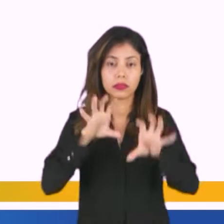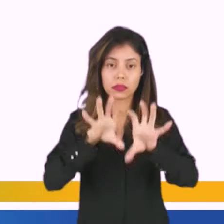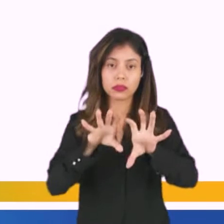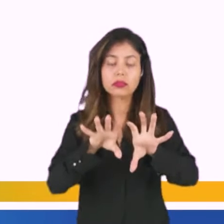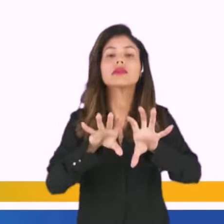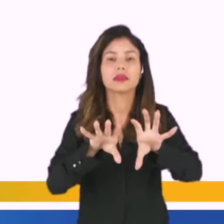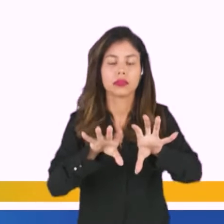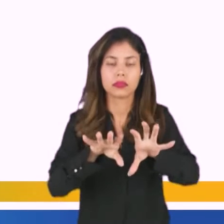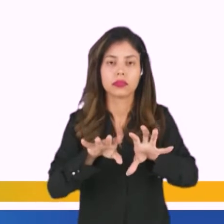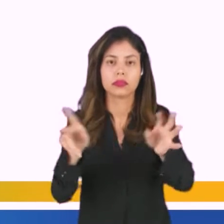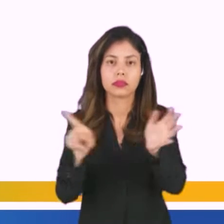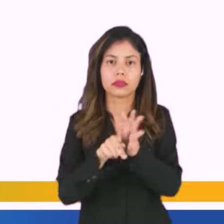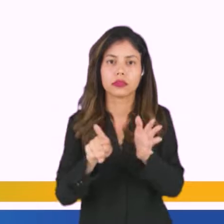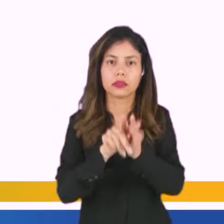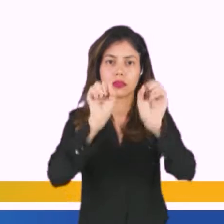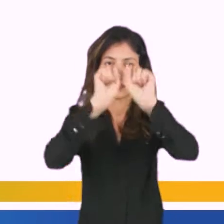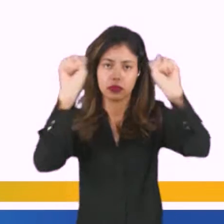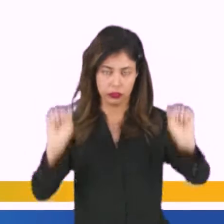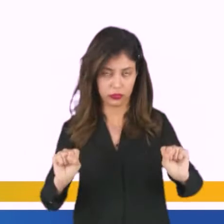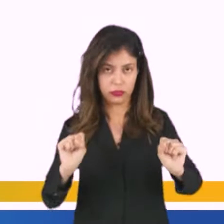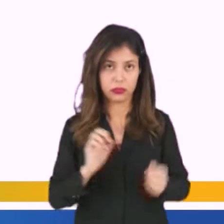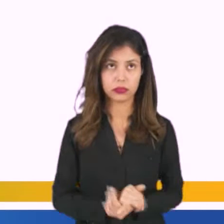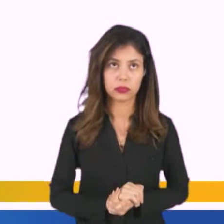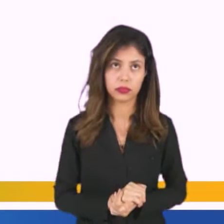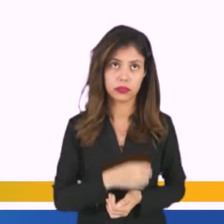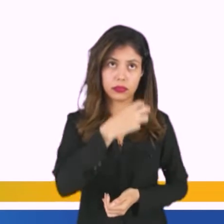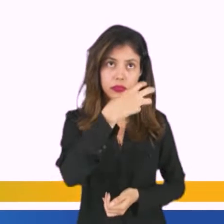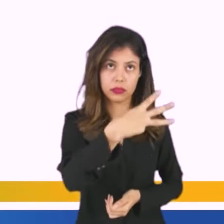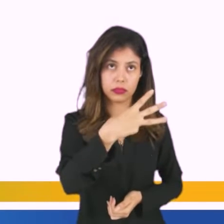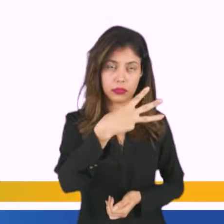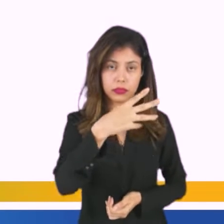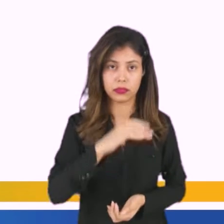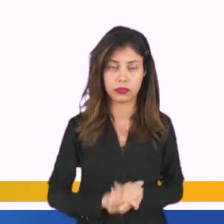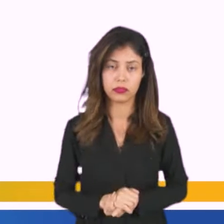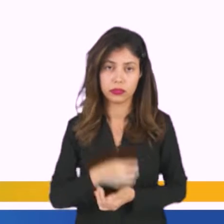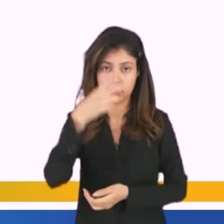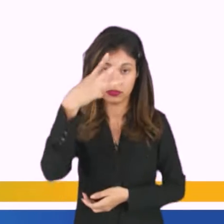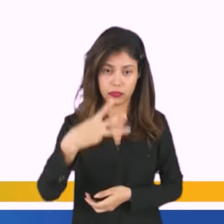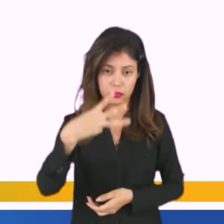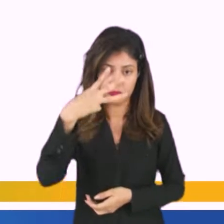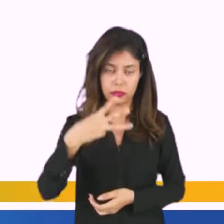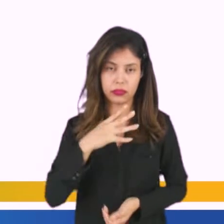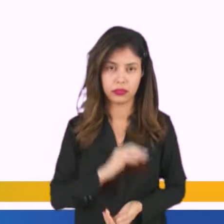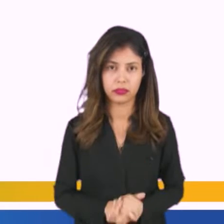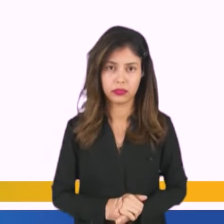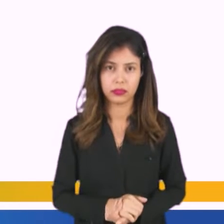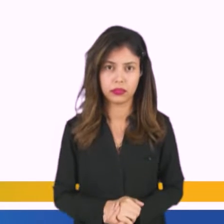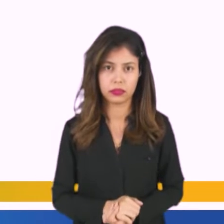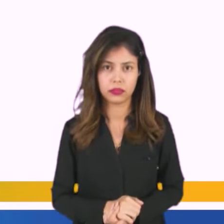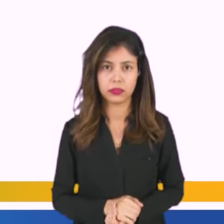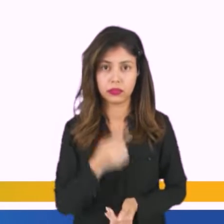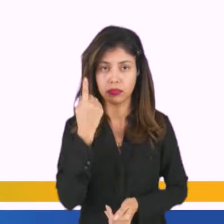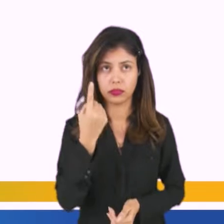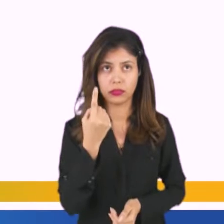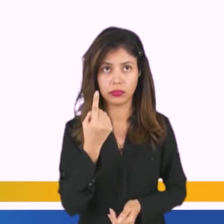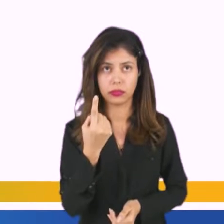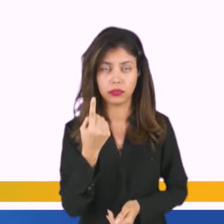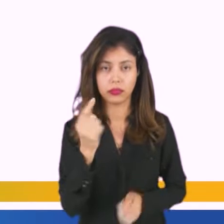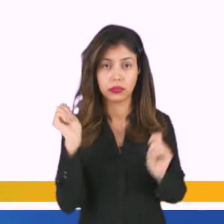Nesse caso, nós temos um sistema aí de 3 equações e que, por